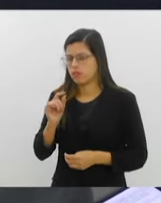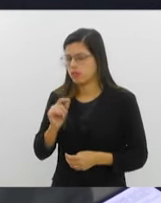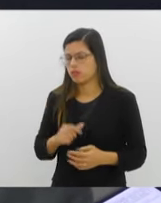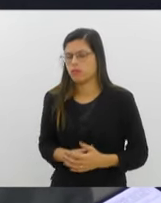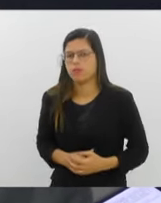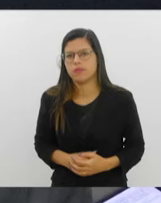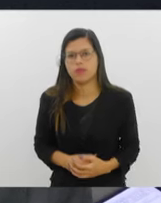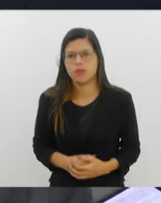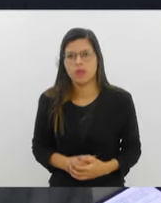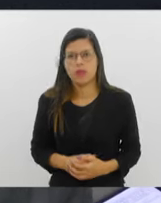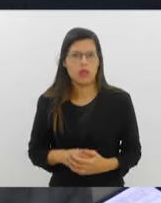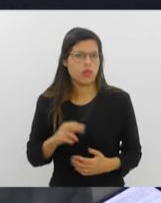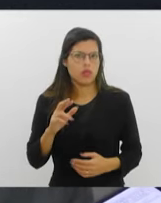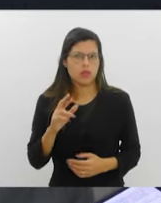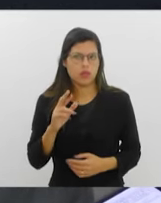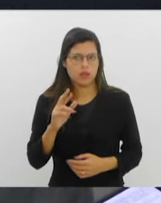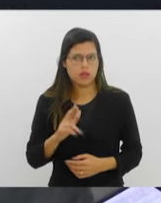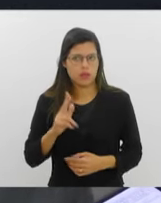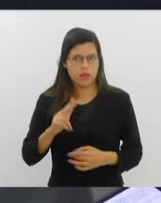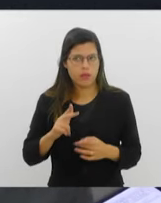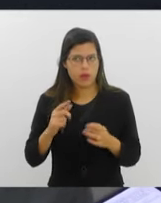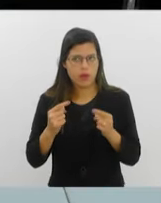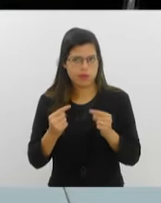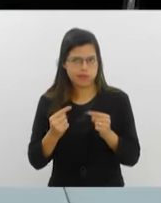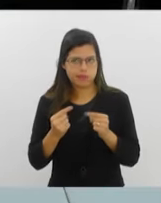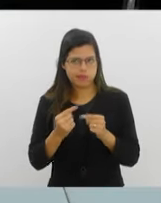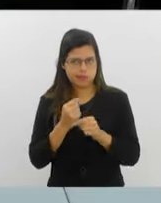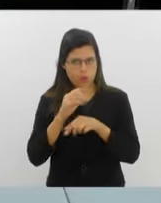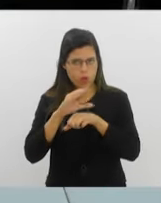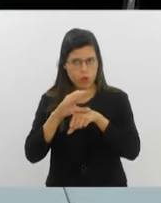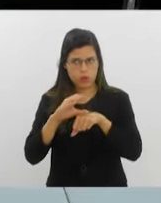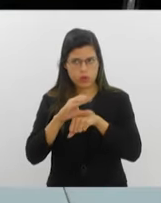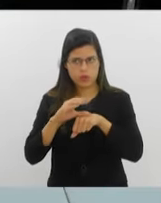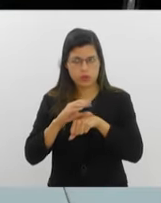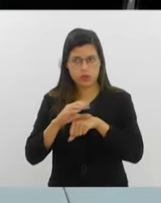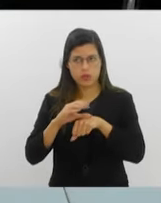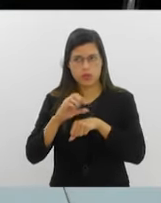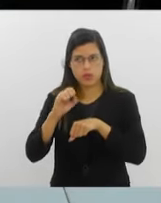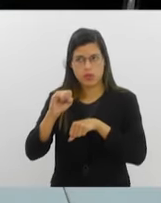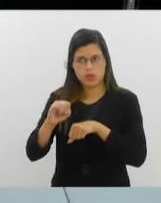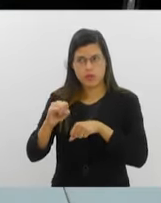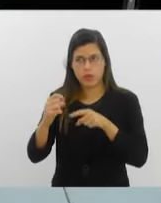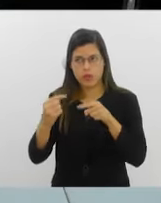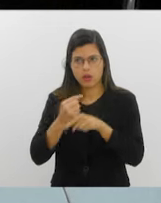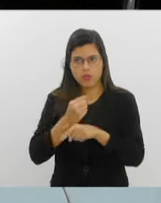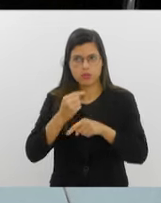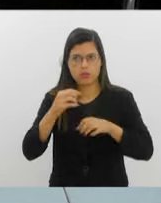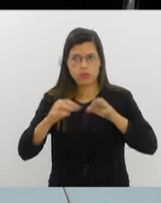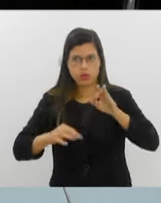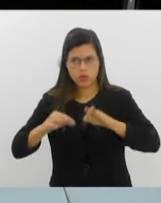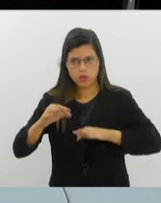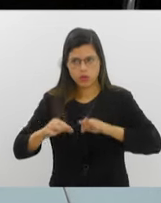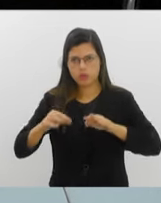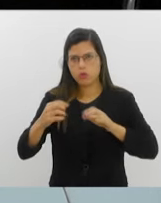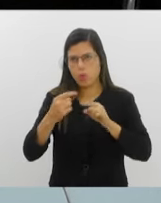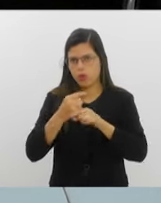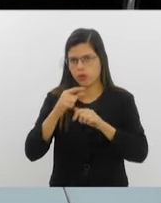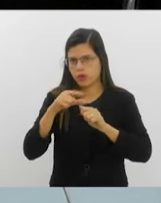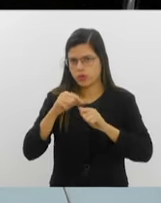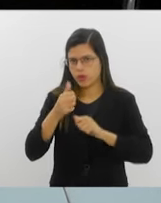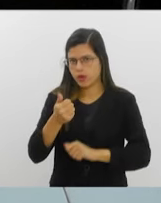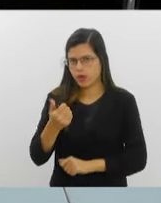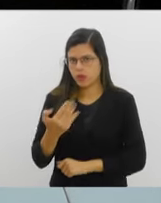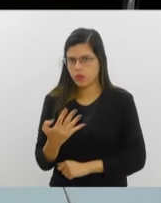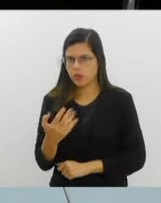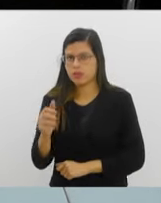Não é inconstitucional. Se Vossa Excelência botar injurídico, porque contraria o artigo 14A. Deputado Luiz Paulo.